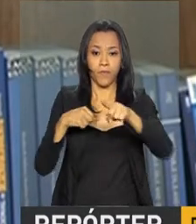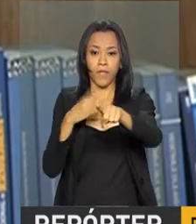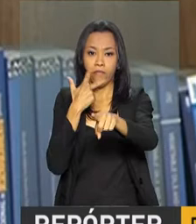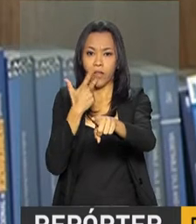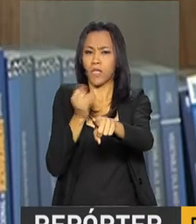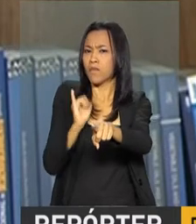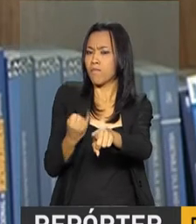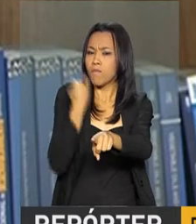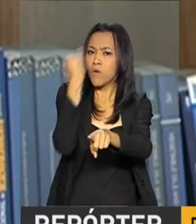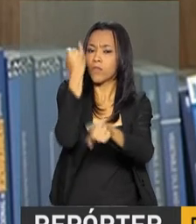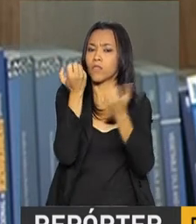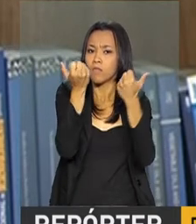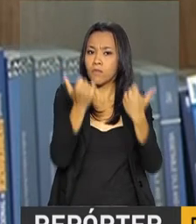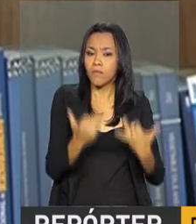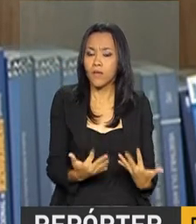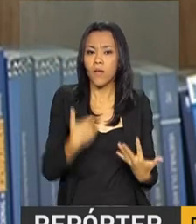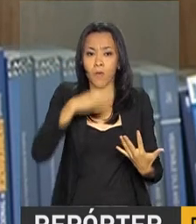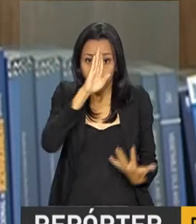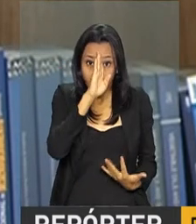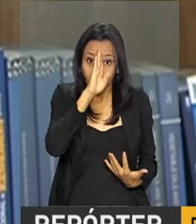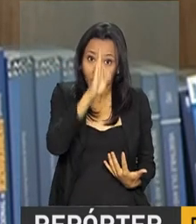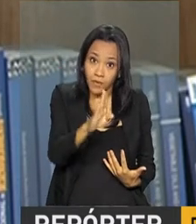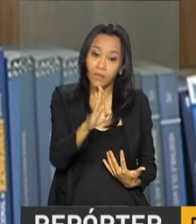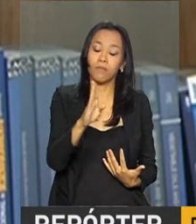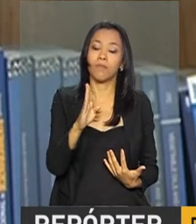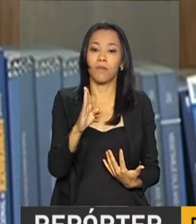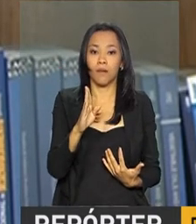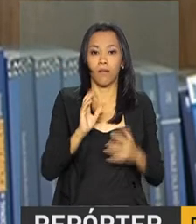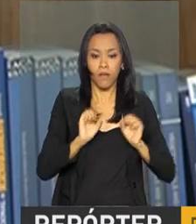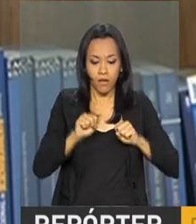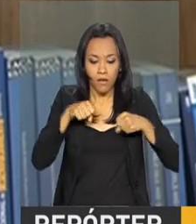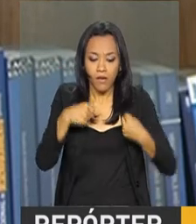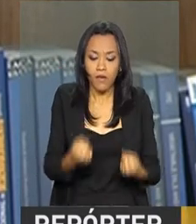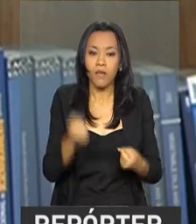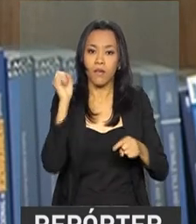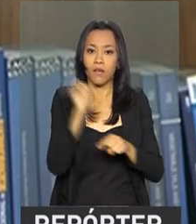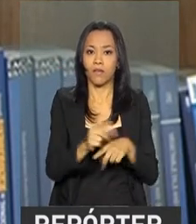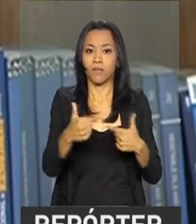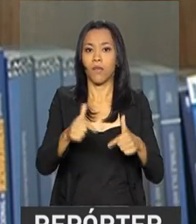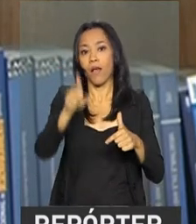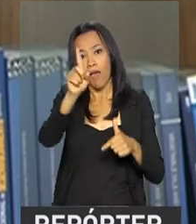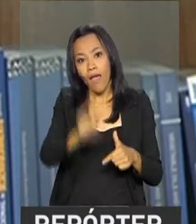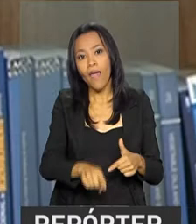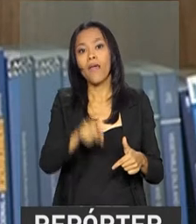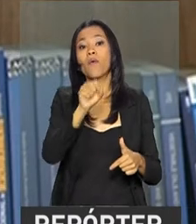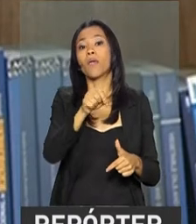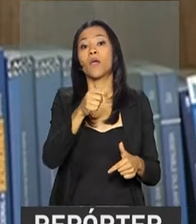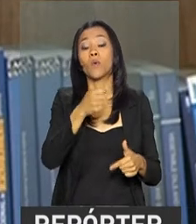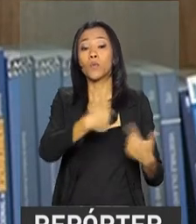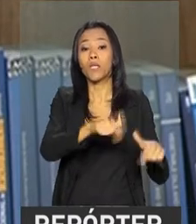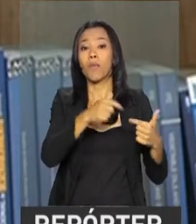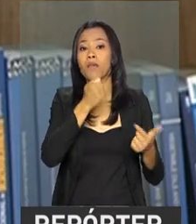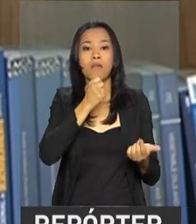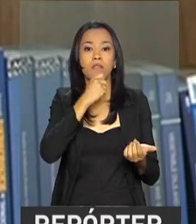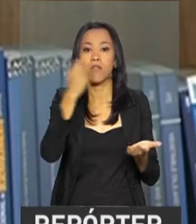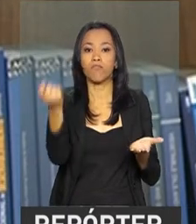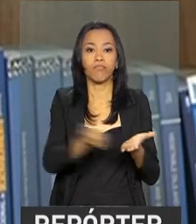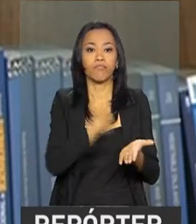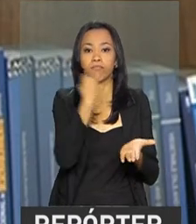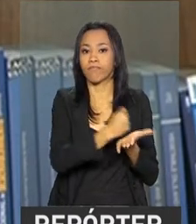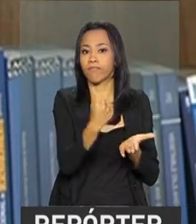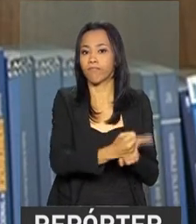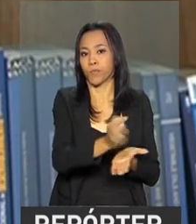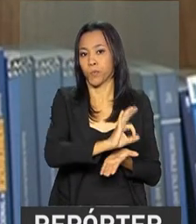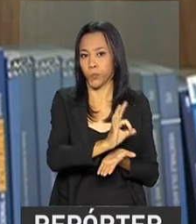o principal responsável pela recuperação retomada do emprego está sendo emprego informal porém isso não quer dizer que não esteja havendo